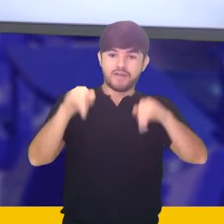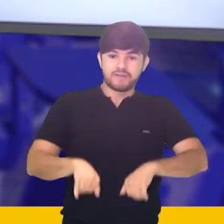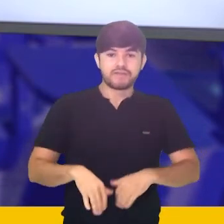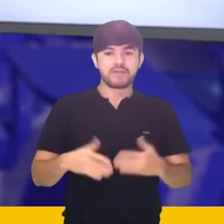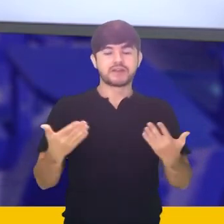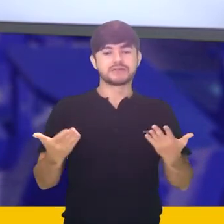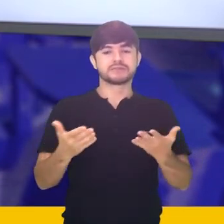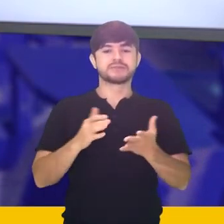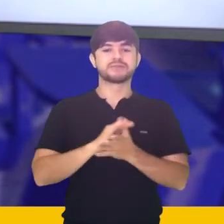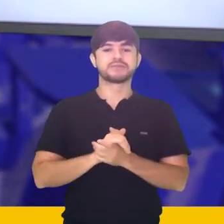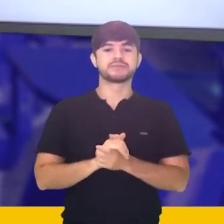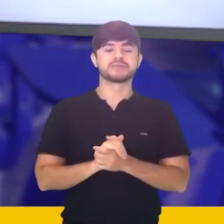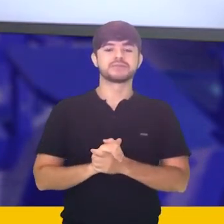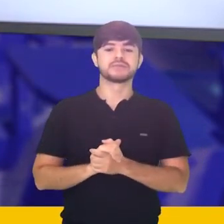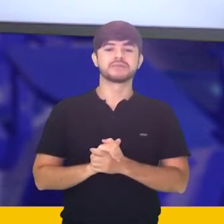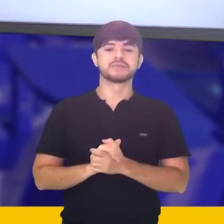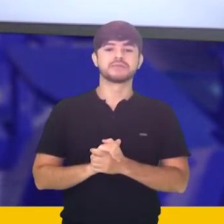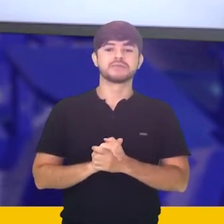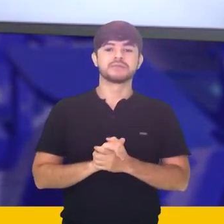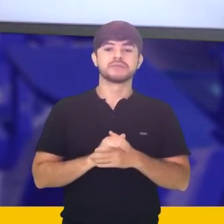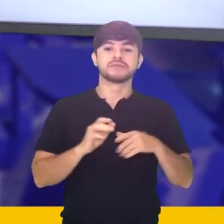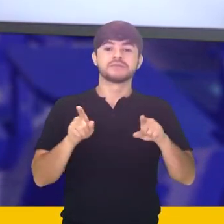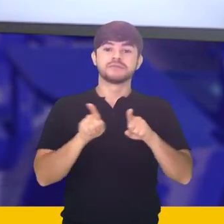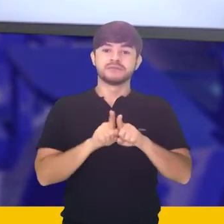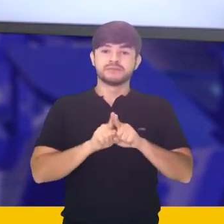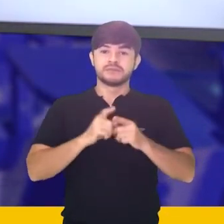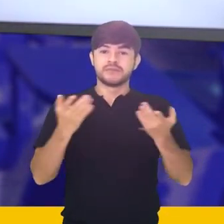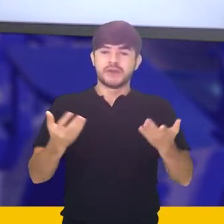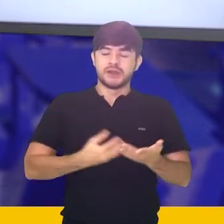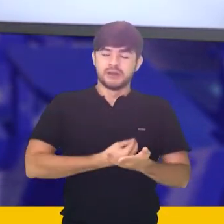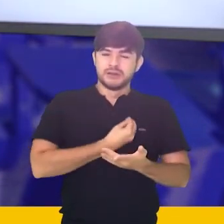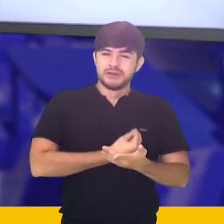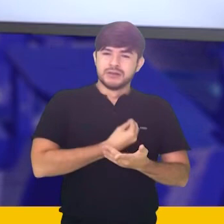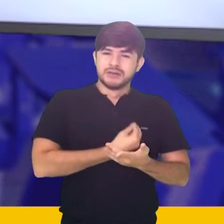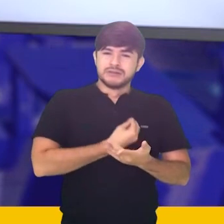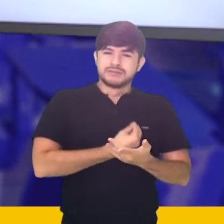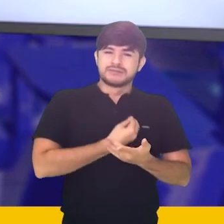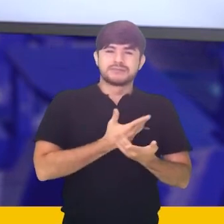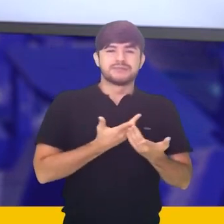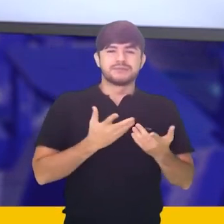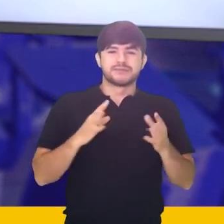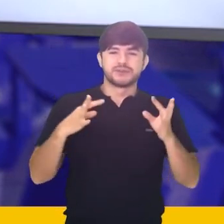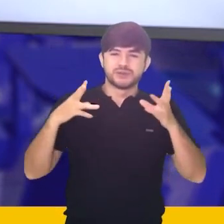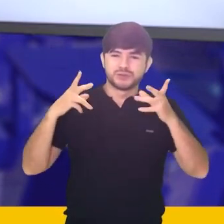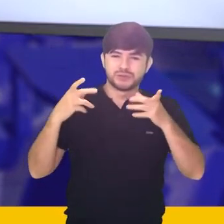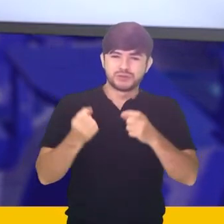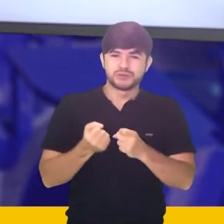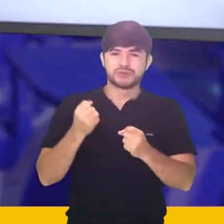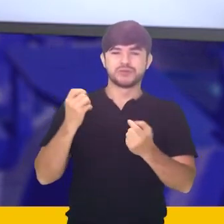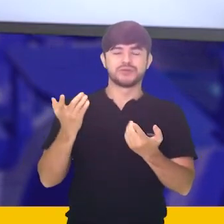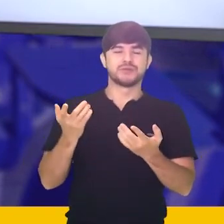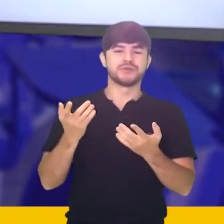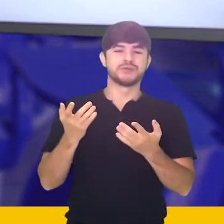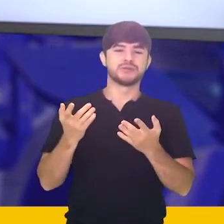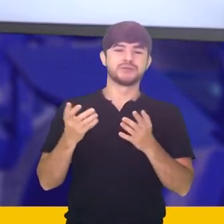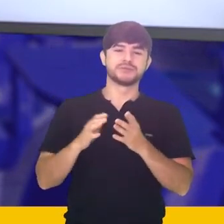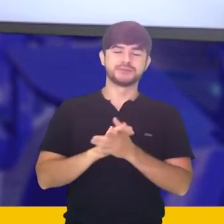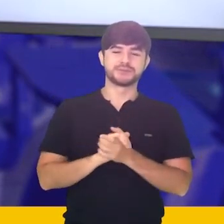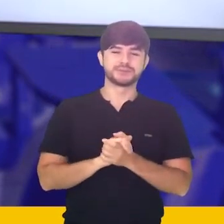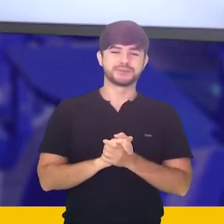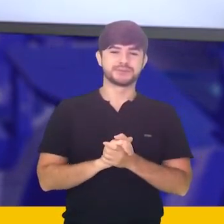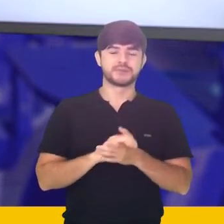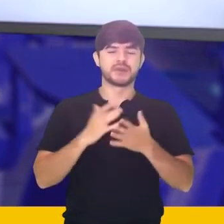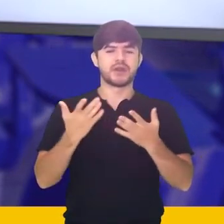parte do fechamento, né? A partir de tudo que a gente vivenciou aqui, né, dos 6 passos até chegar nesse